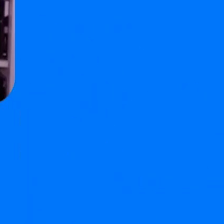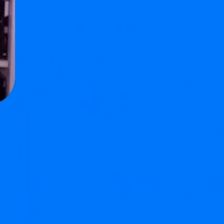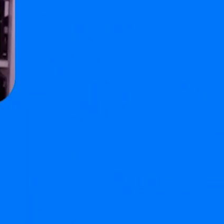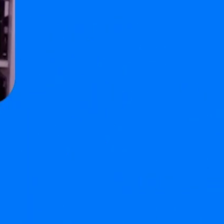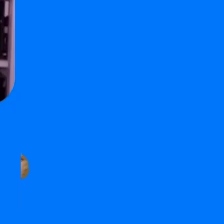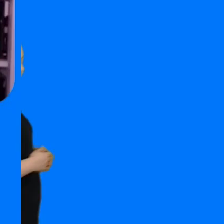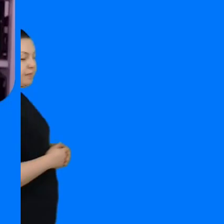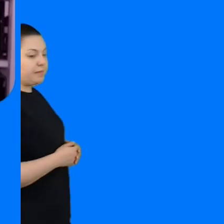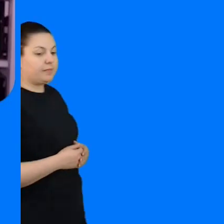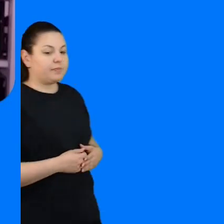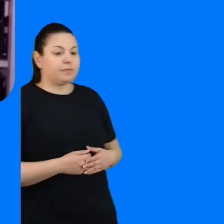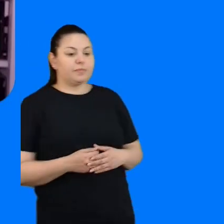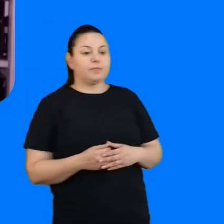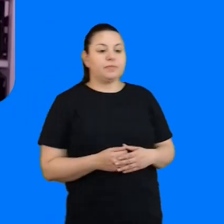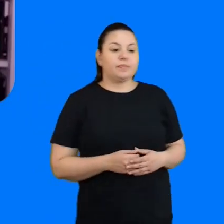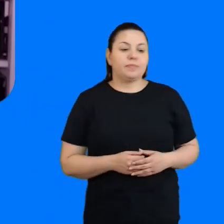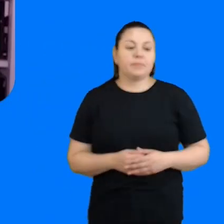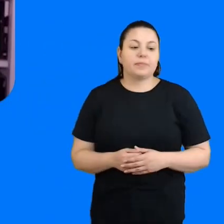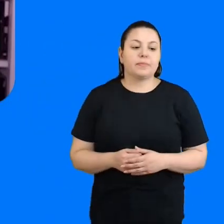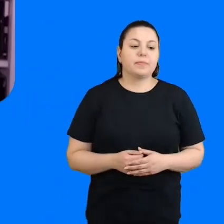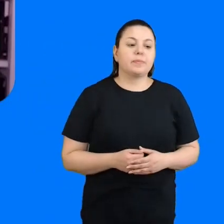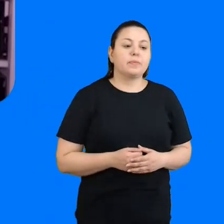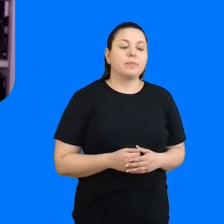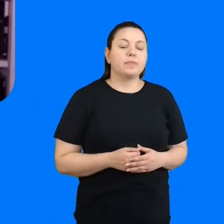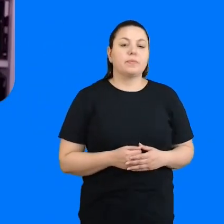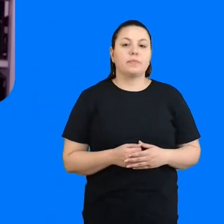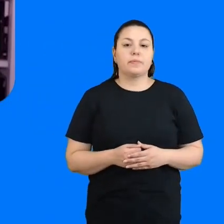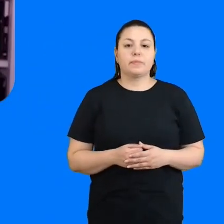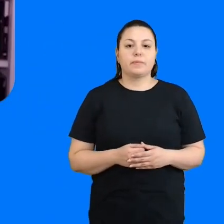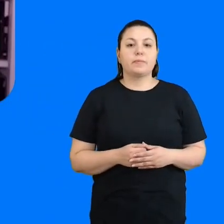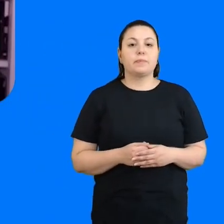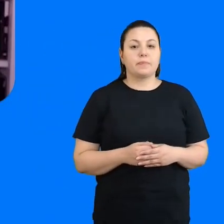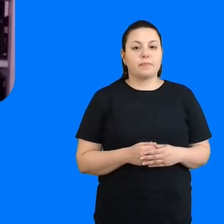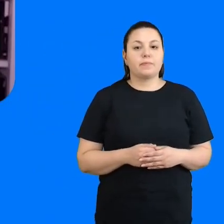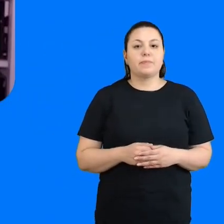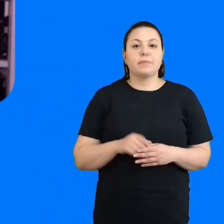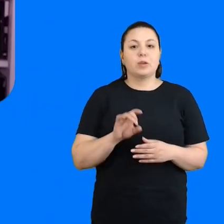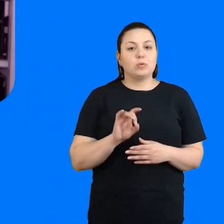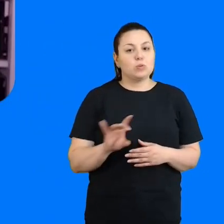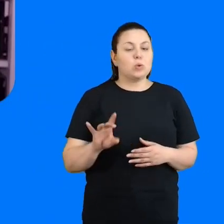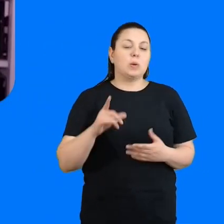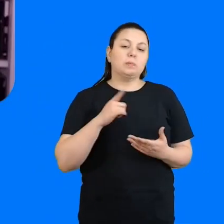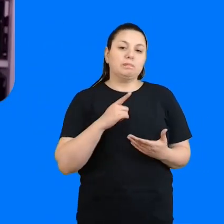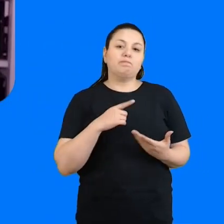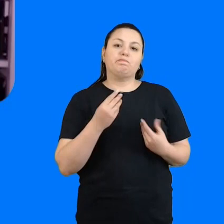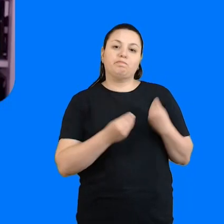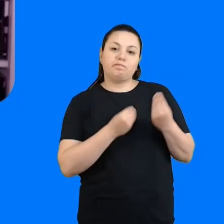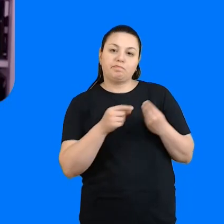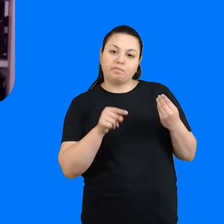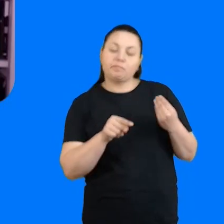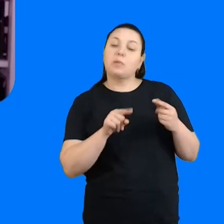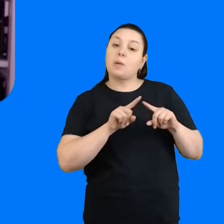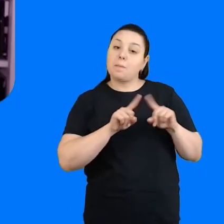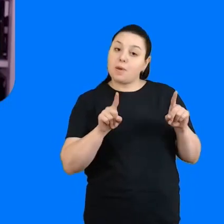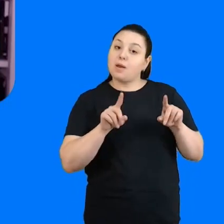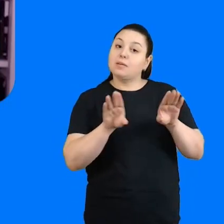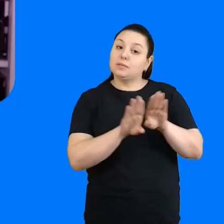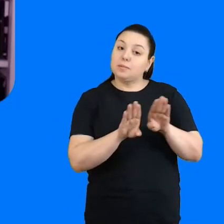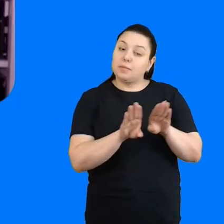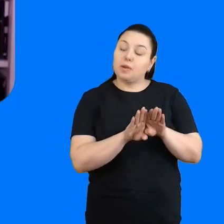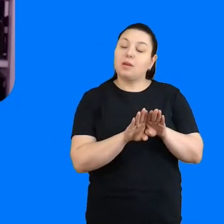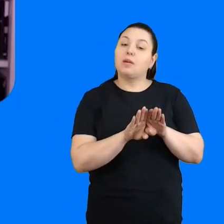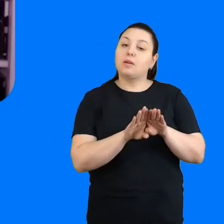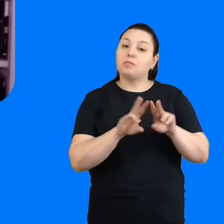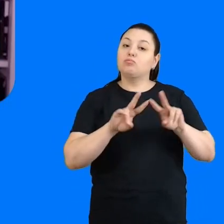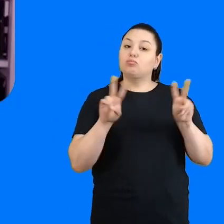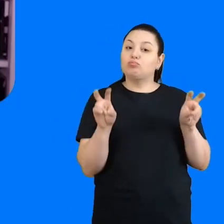Storytelling Regenerativo, não por ser moda a palavra regenerativo, mas mais porque eu achava que as histórias,